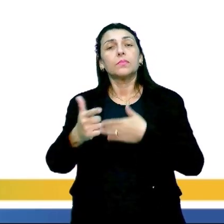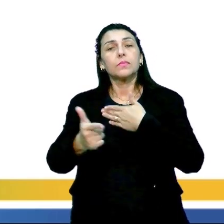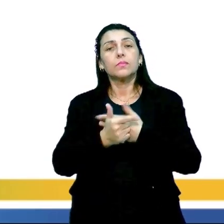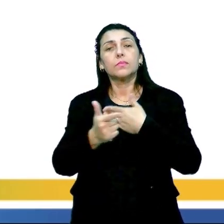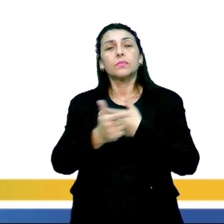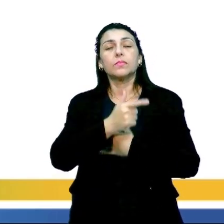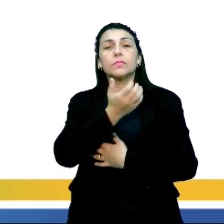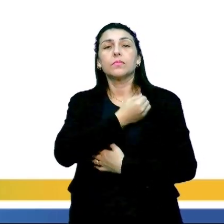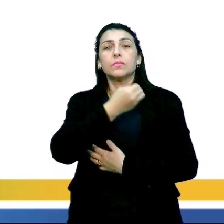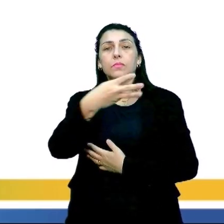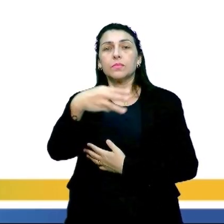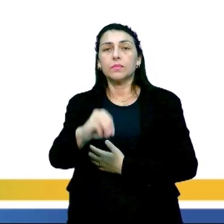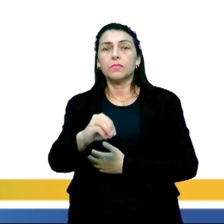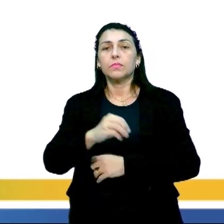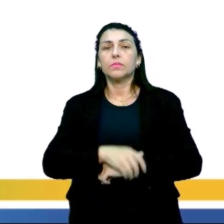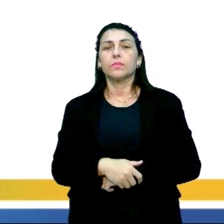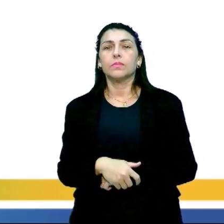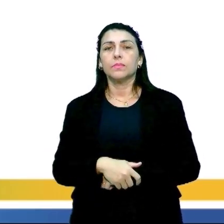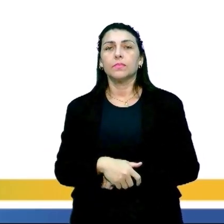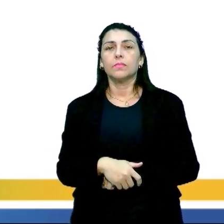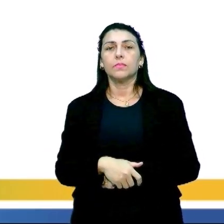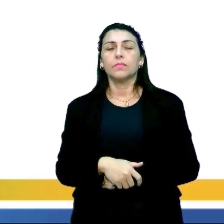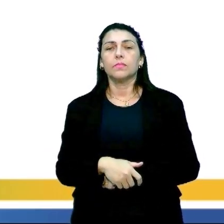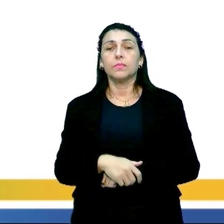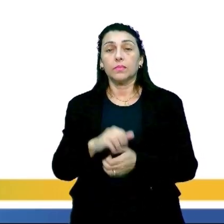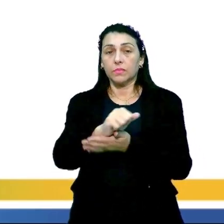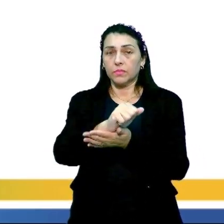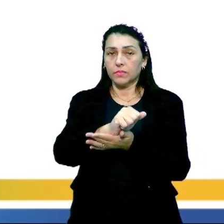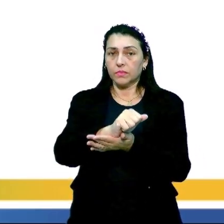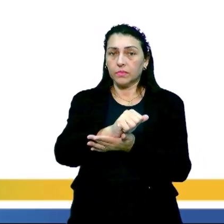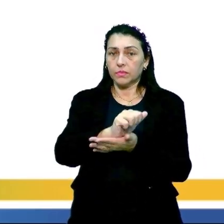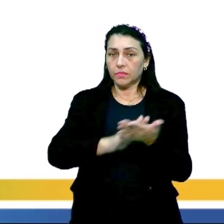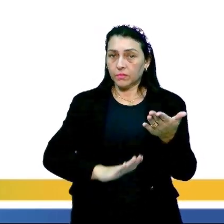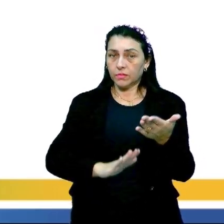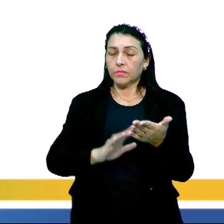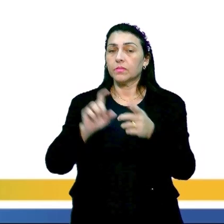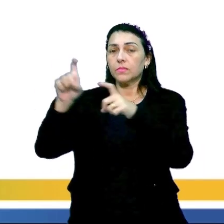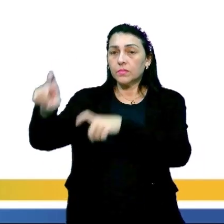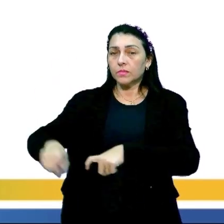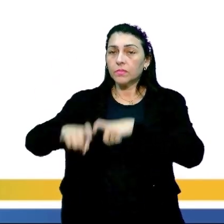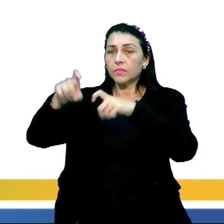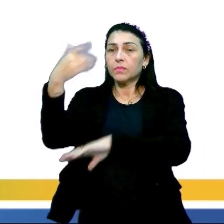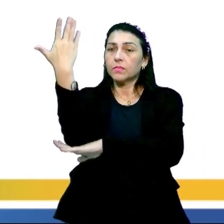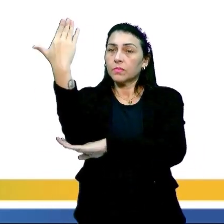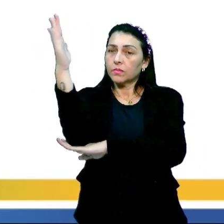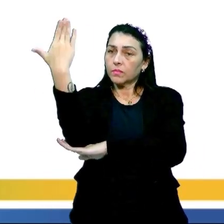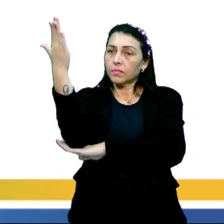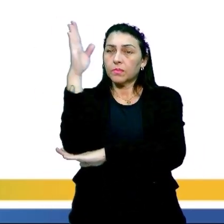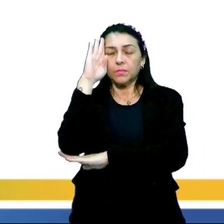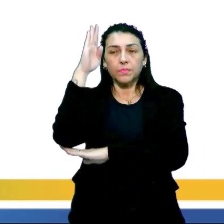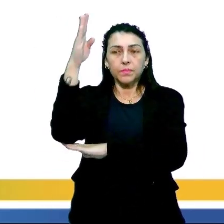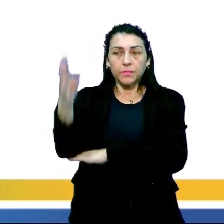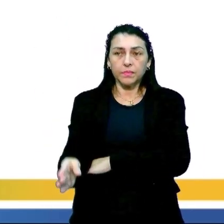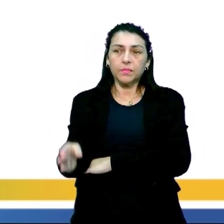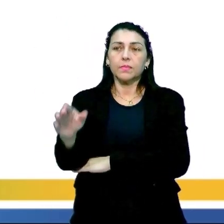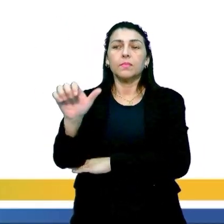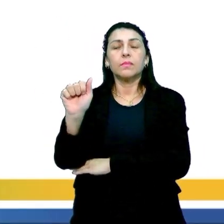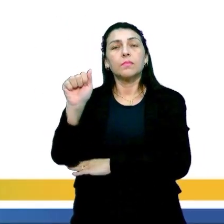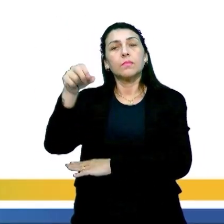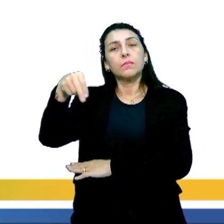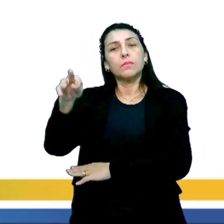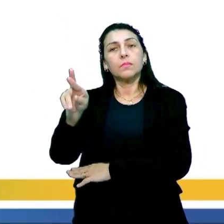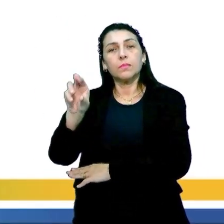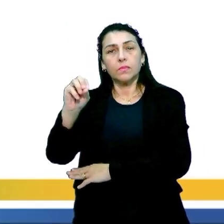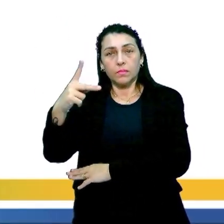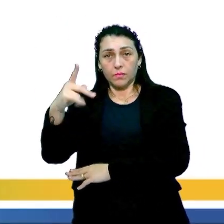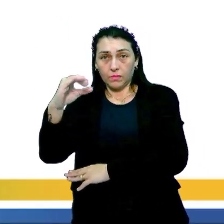30. Diz o seguinte: as atividades agropecuária e madeireira são os principais